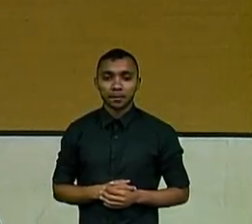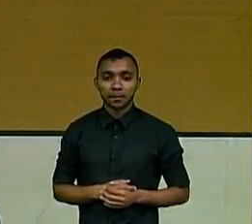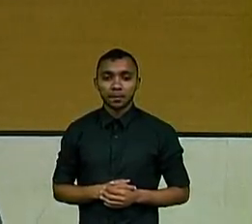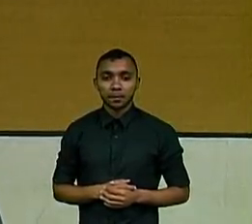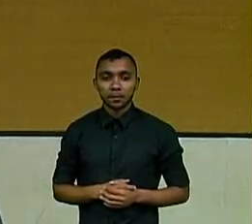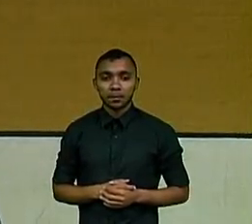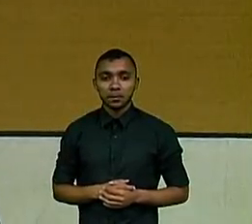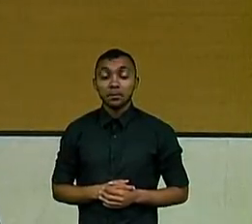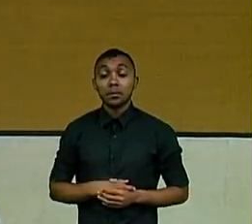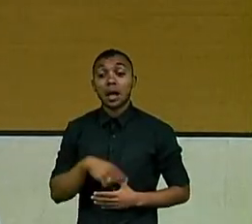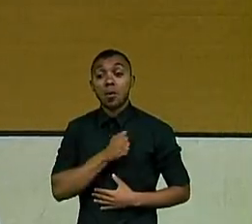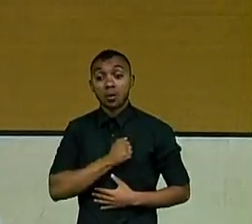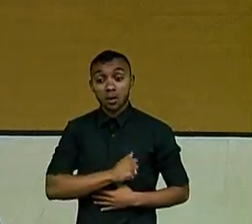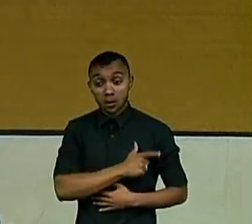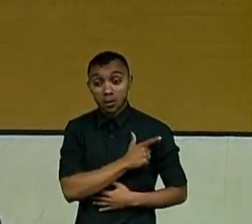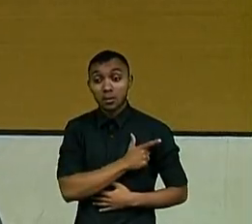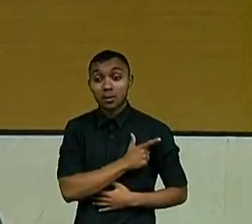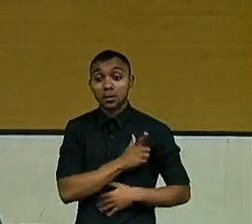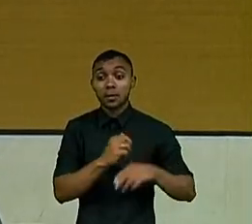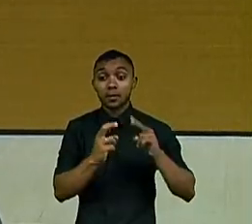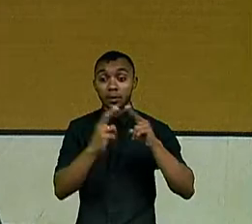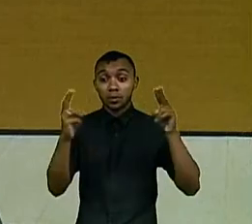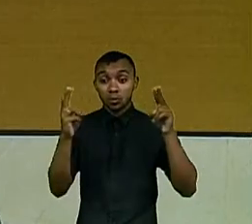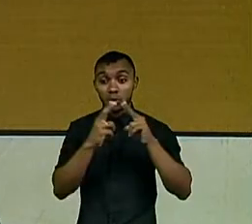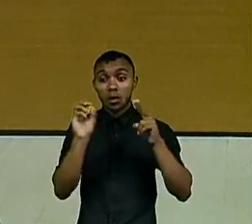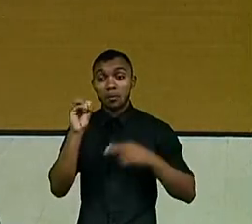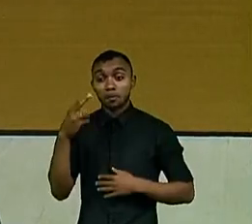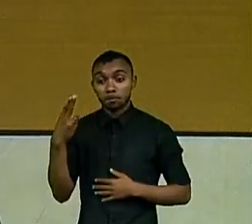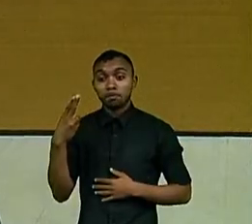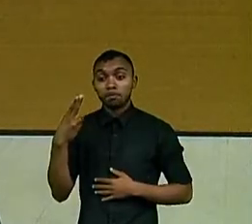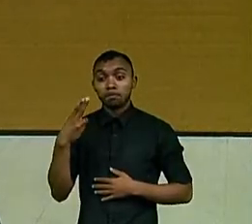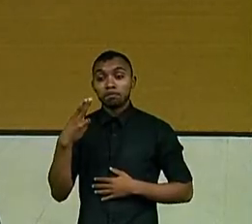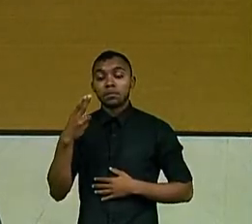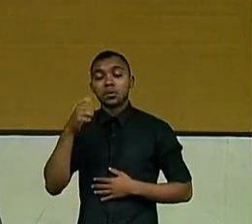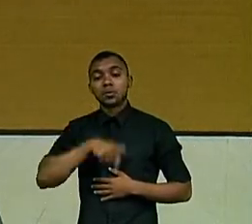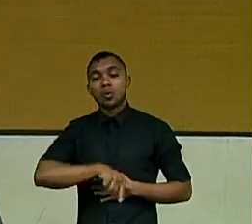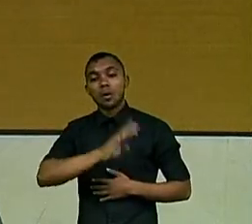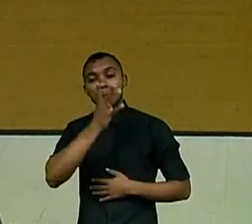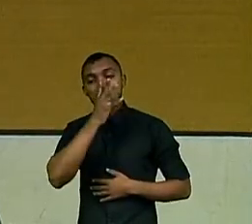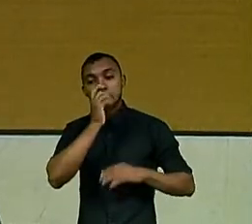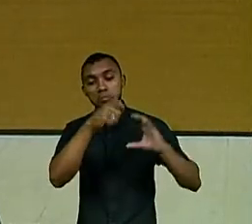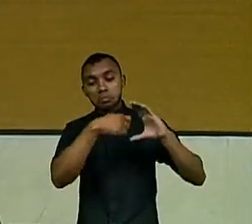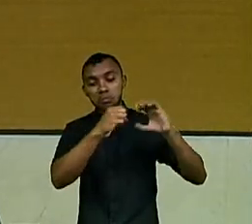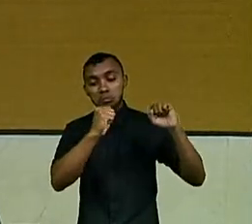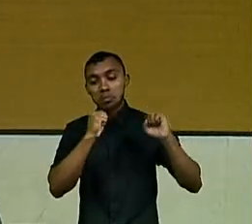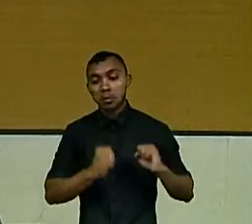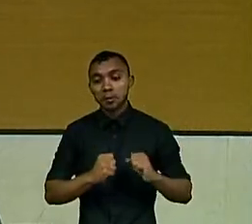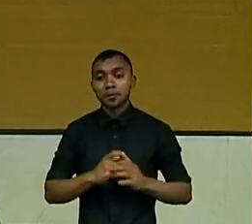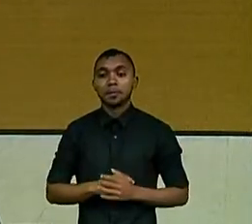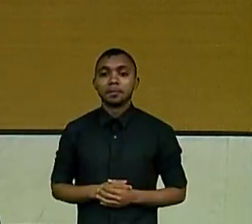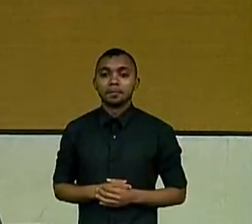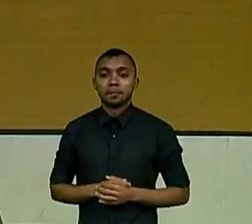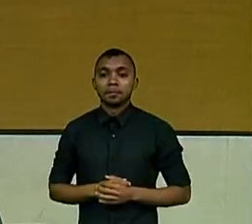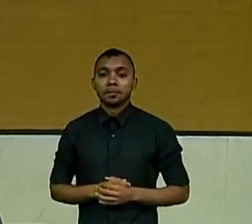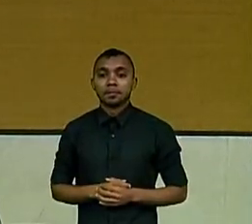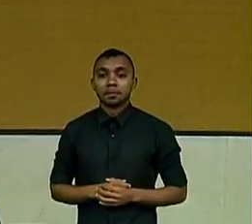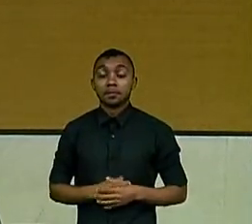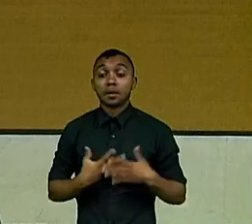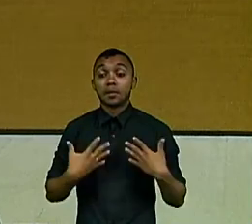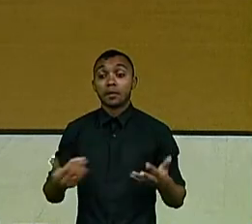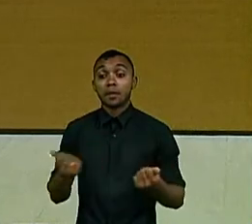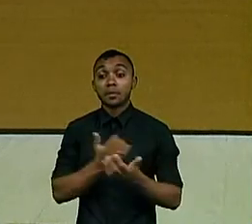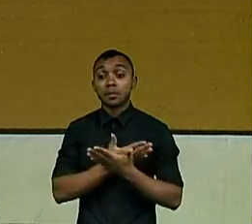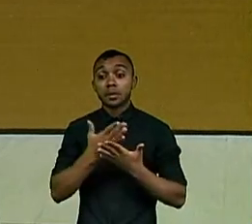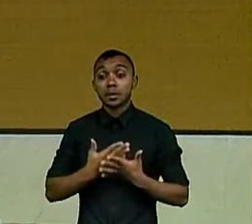virtual nas redes sociais você pode assistir novamente repassar agora vamos o que importa vamos ao que importa